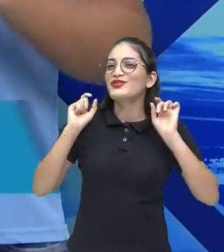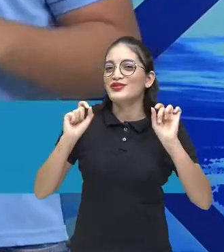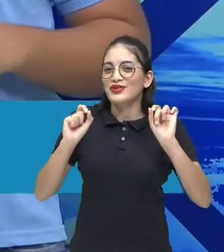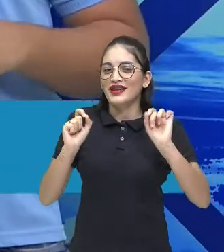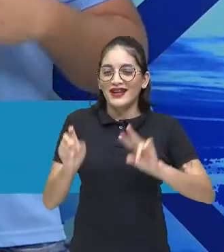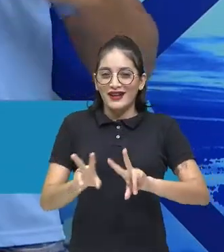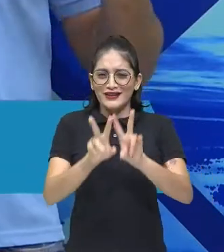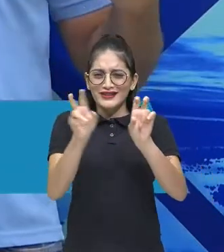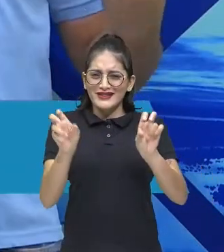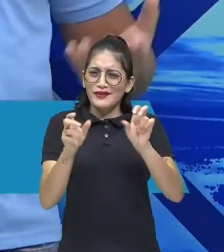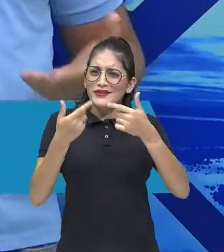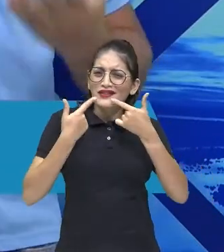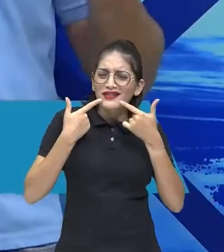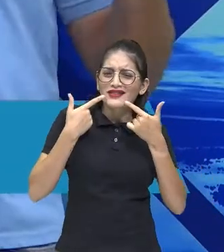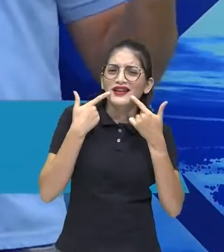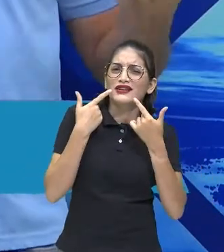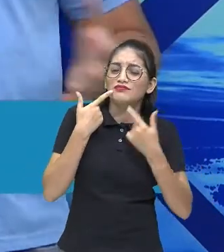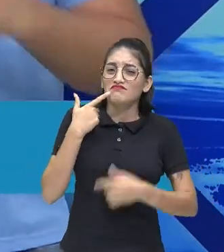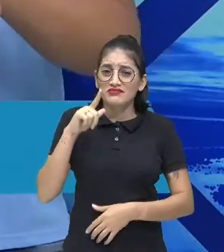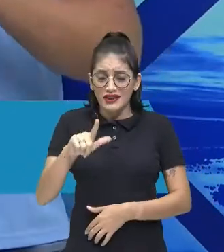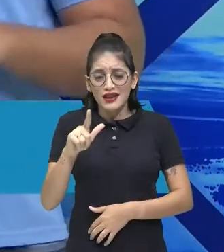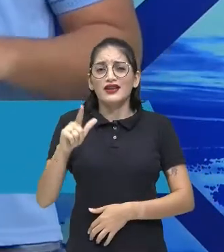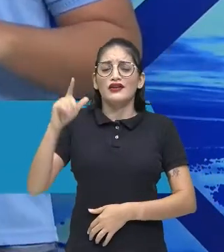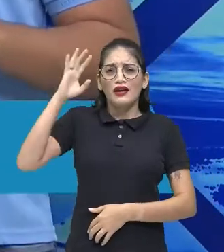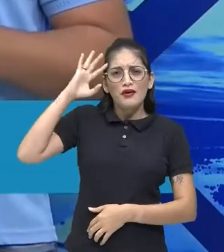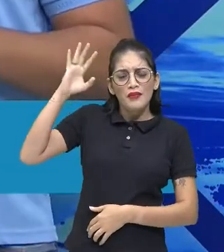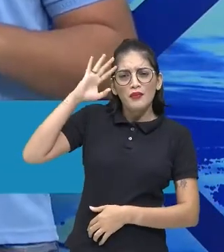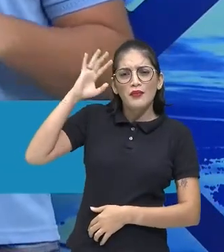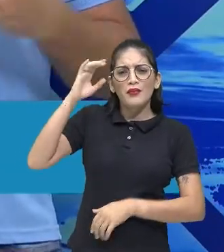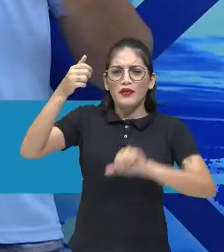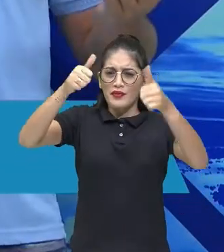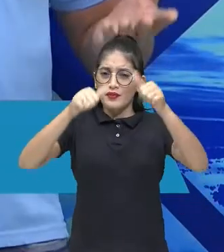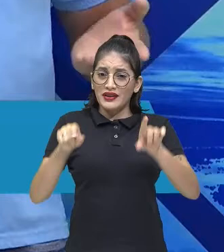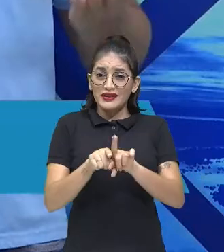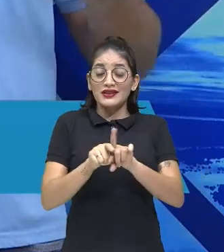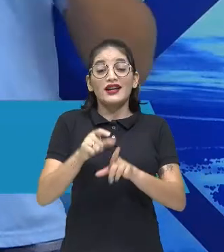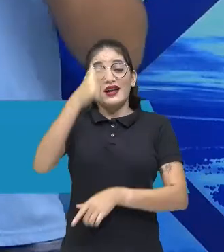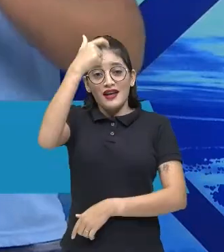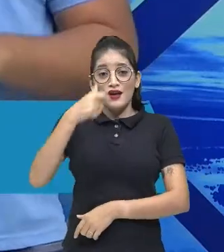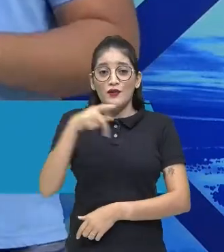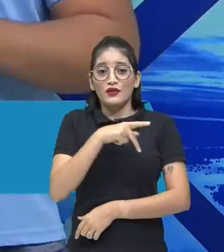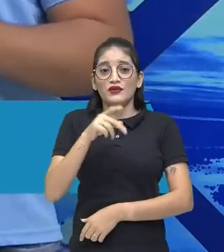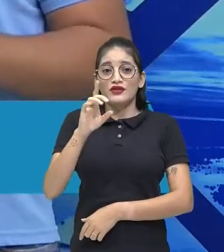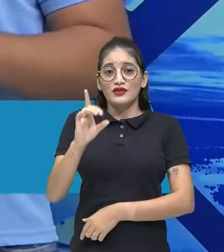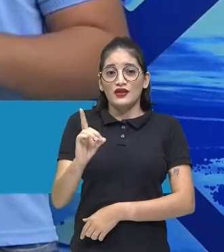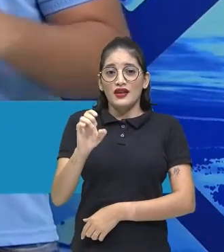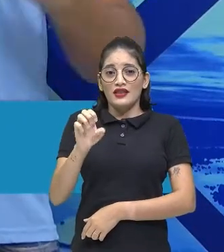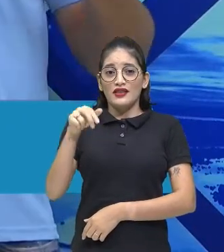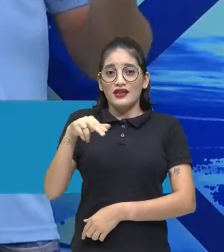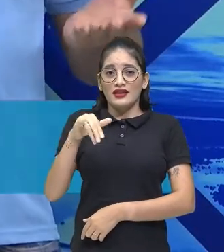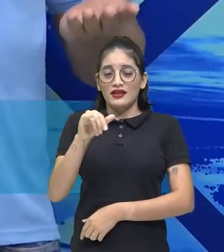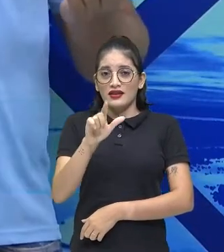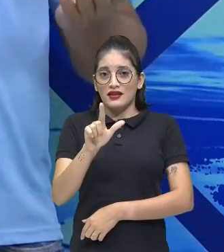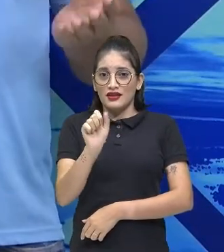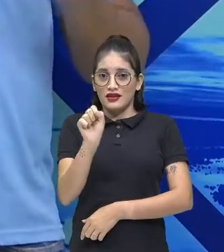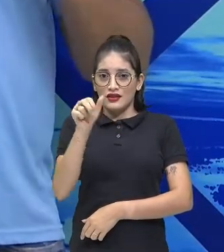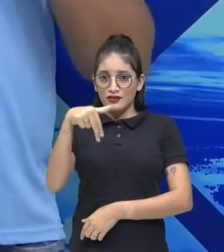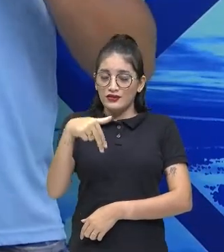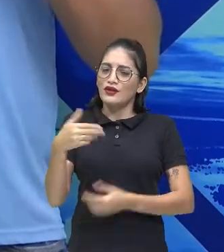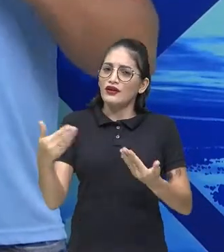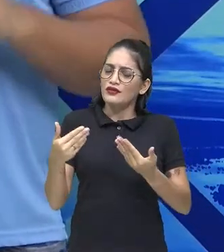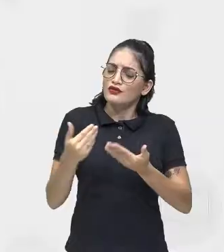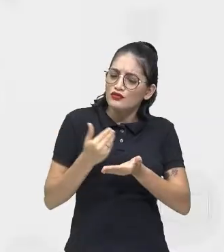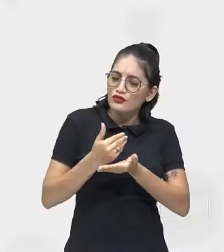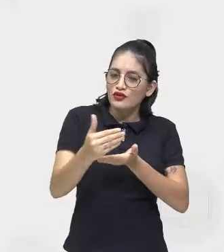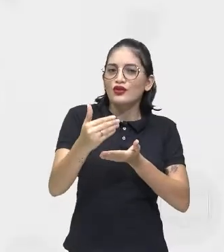sobre a nossa língua, refletir, analisar. Eu sou o professor Denilson e vou acompanhá-los nesse momento. O assunto de hoje